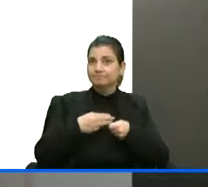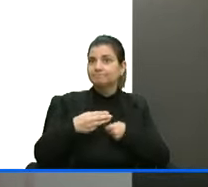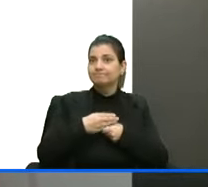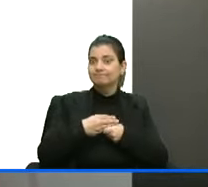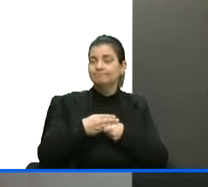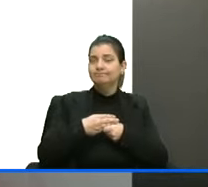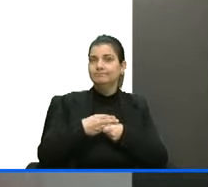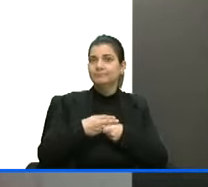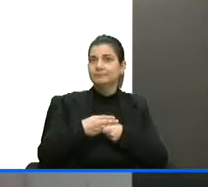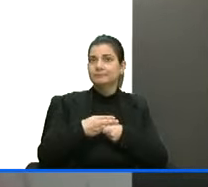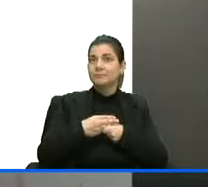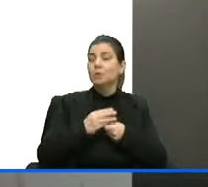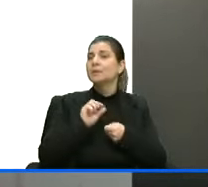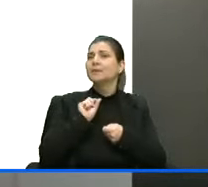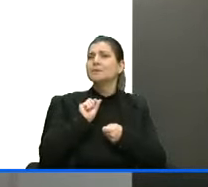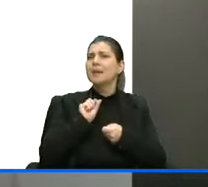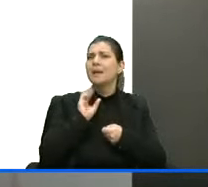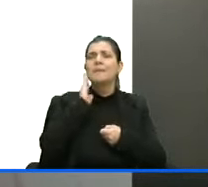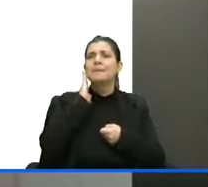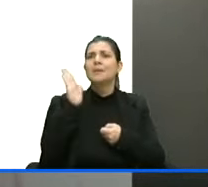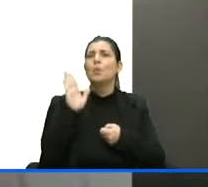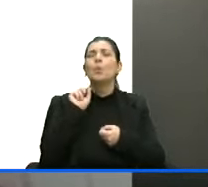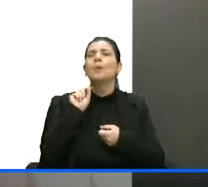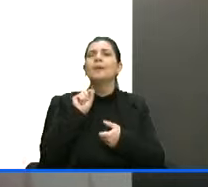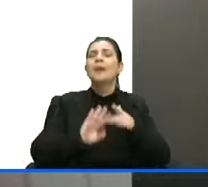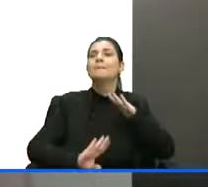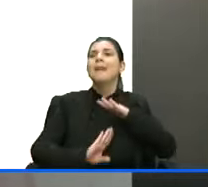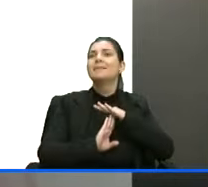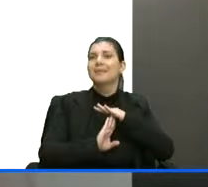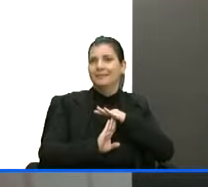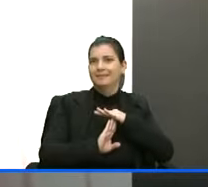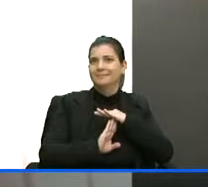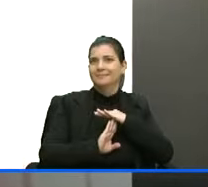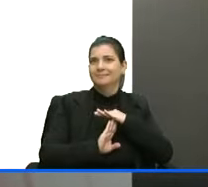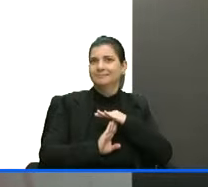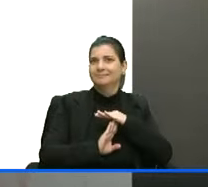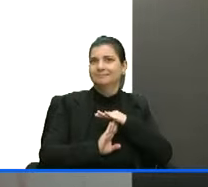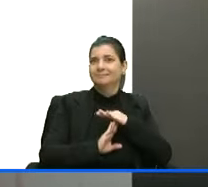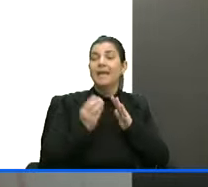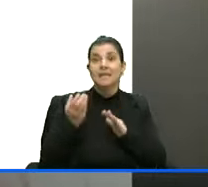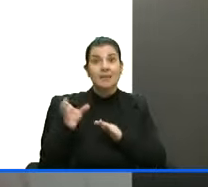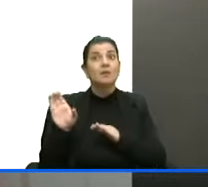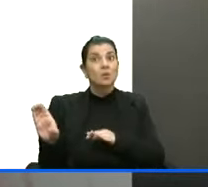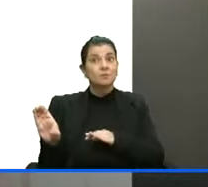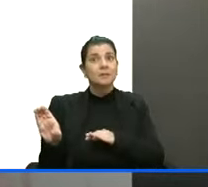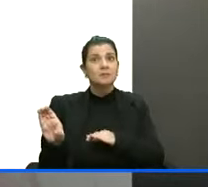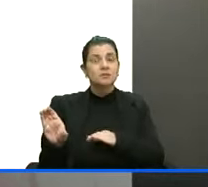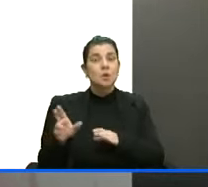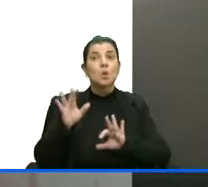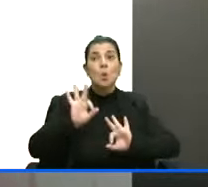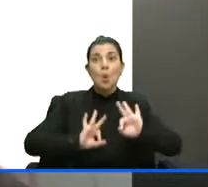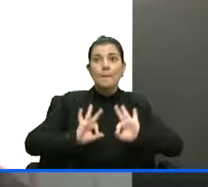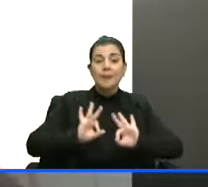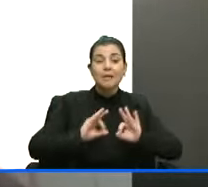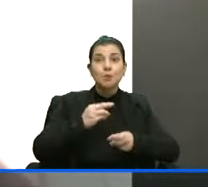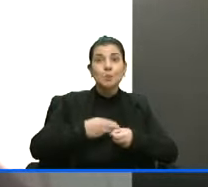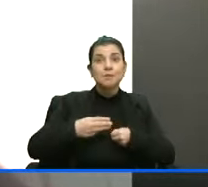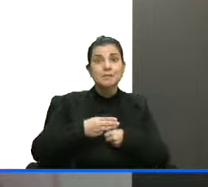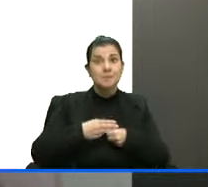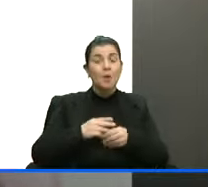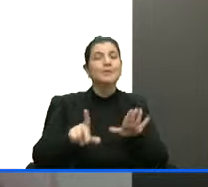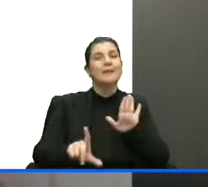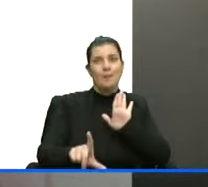por exemplo. Prometa é o plano de governo. O plano de governo tem equívoco, está em contradição com o plano municipal, que é